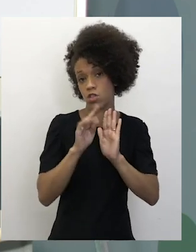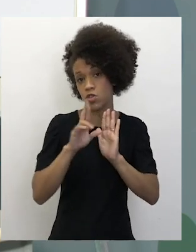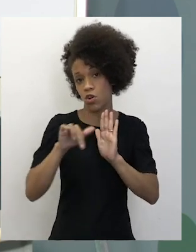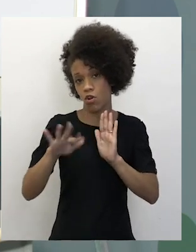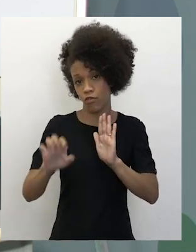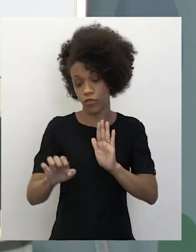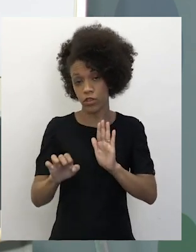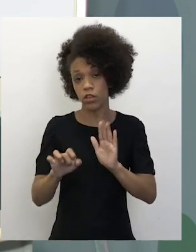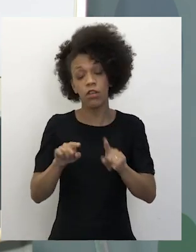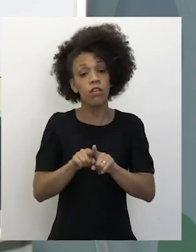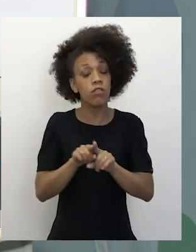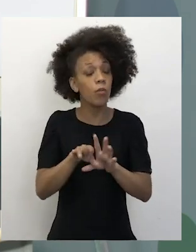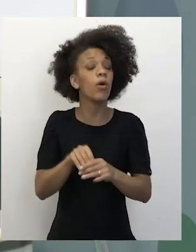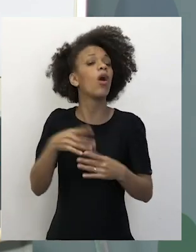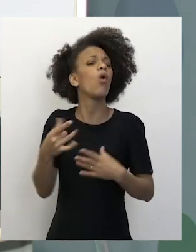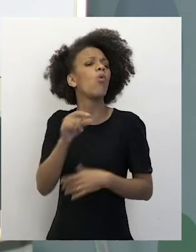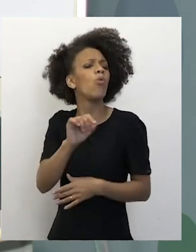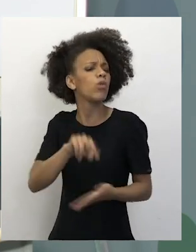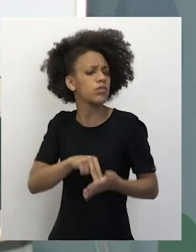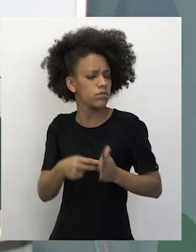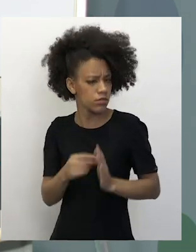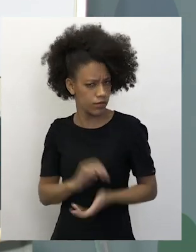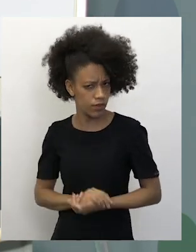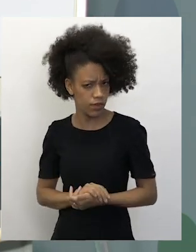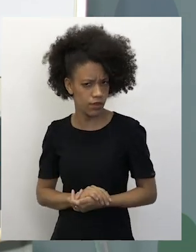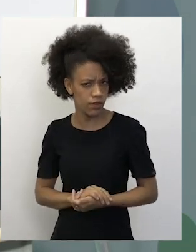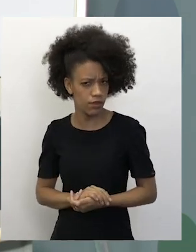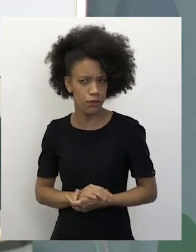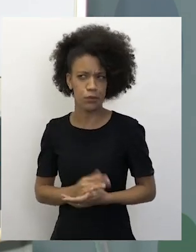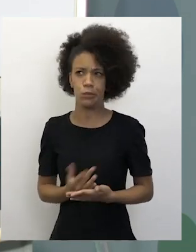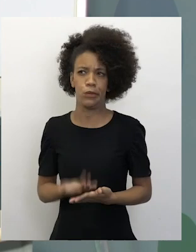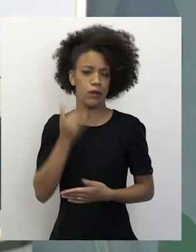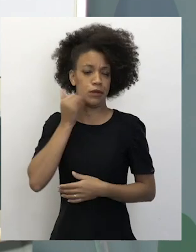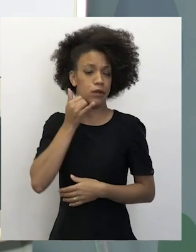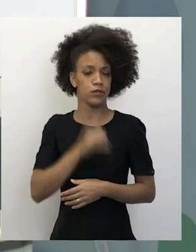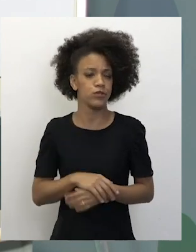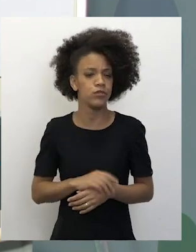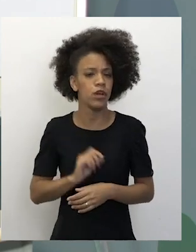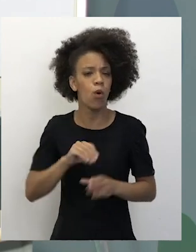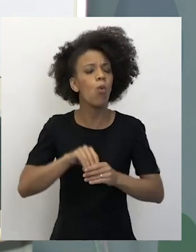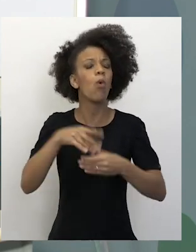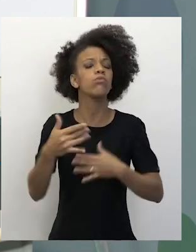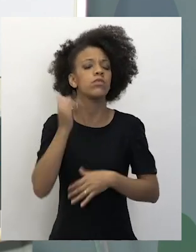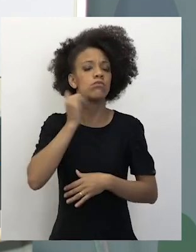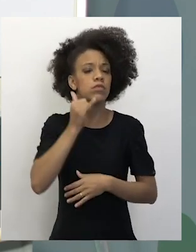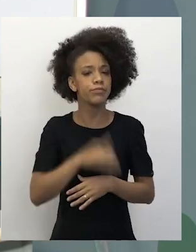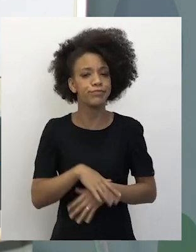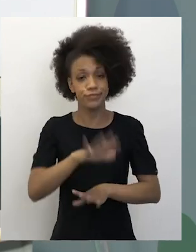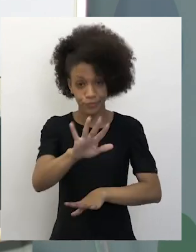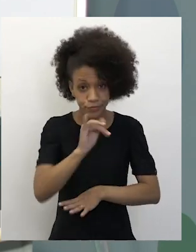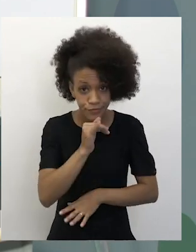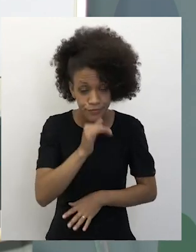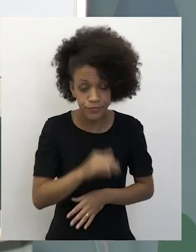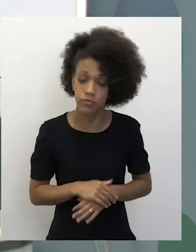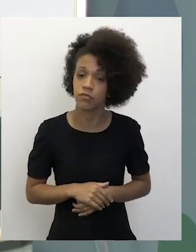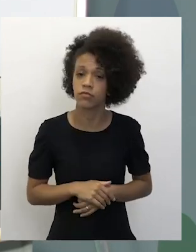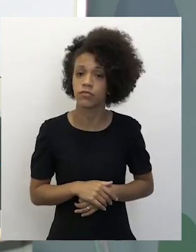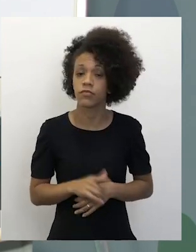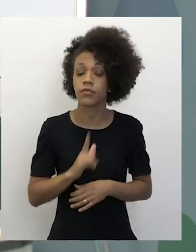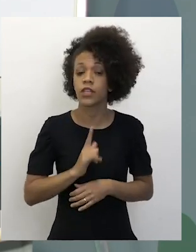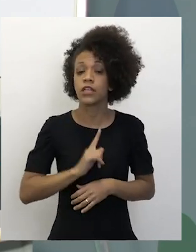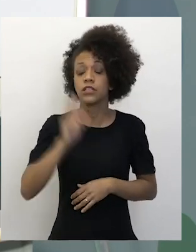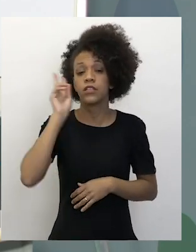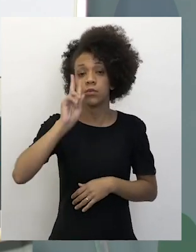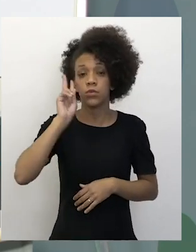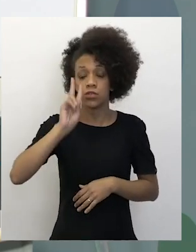o conteúdo do que fala o poema é do que fala a narrativa O que conta a história por exemplo tem